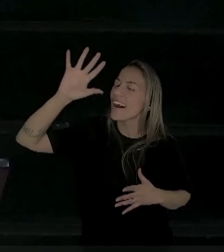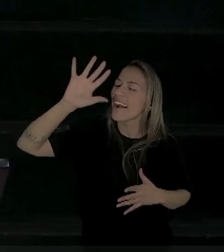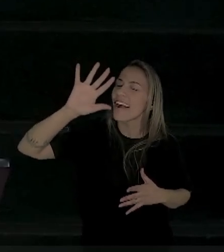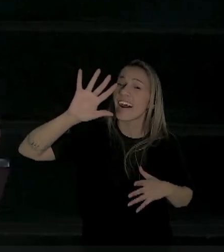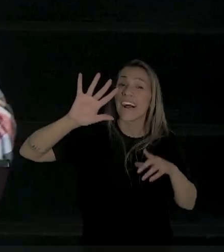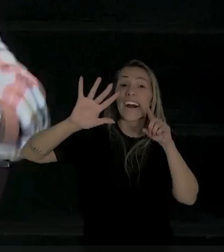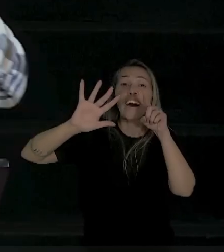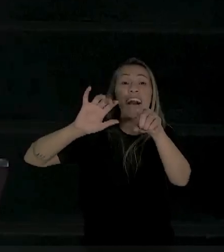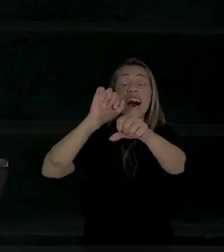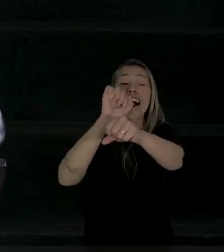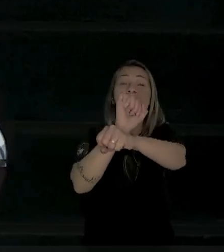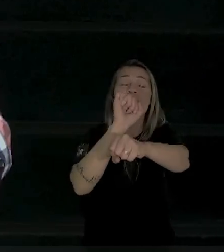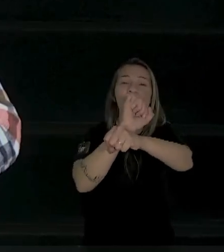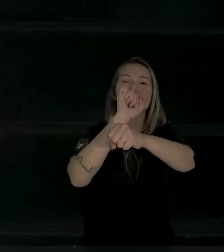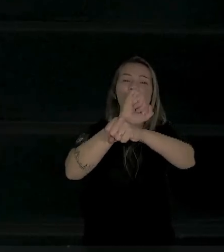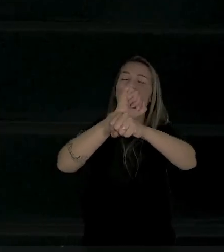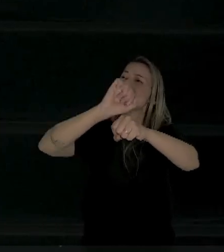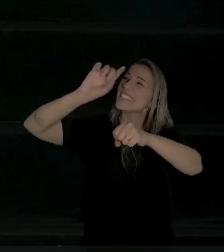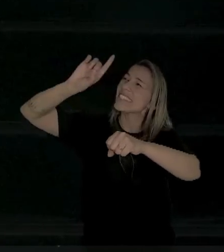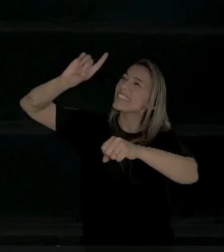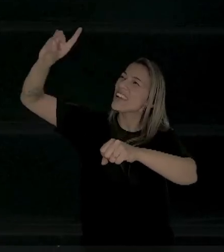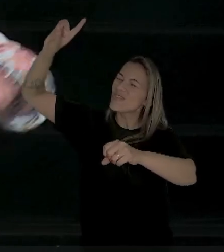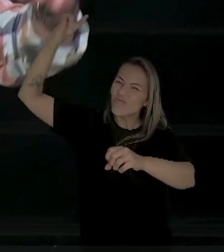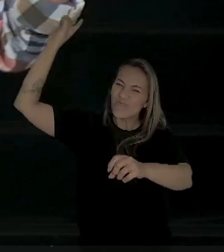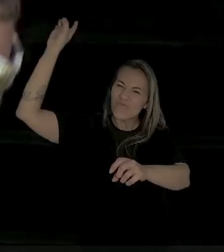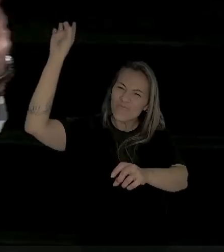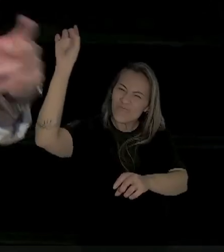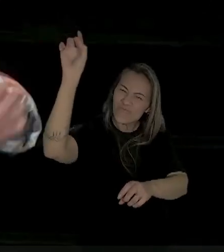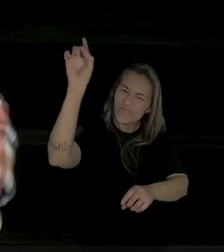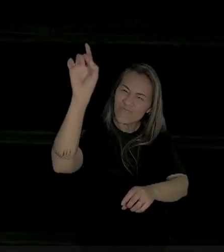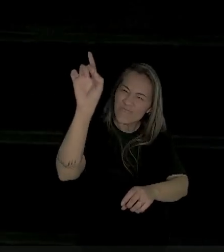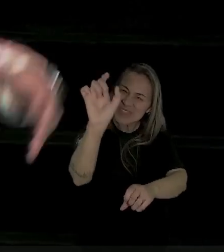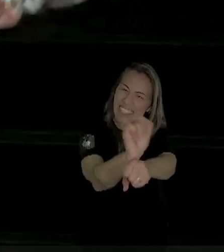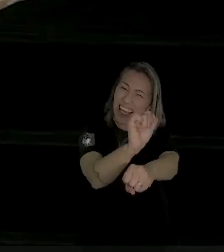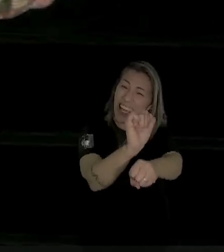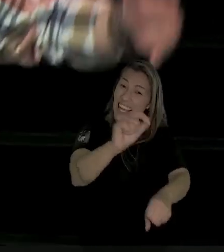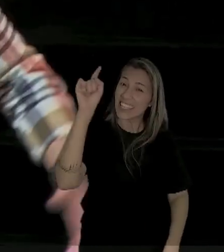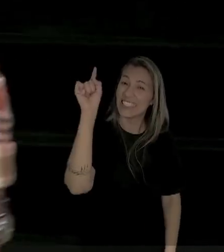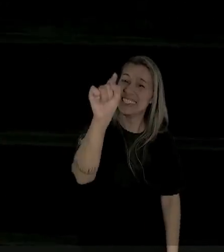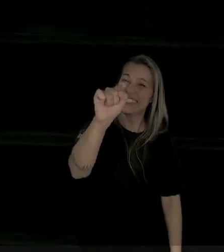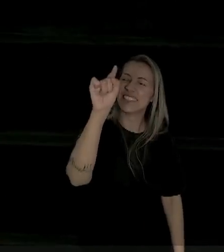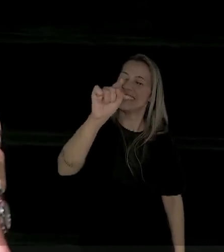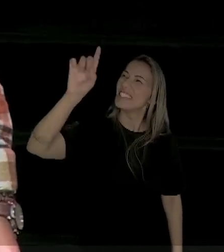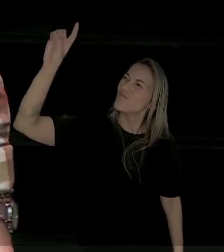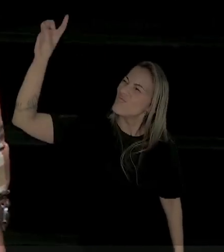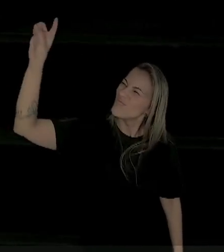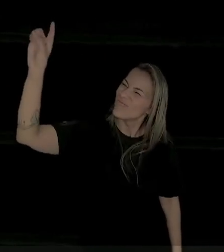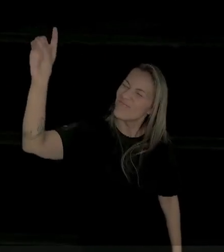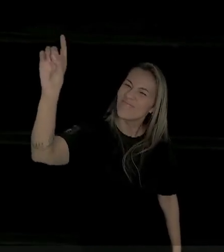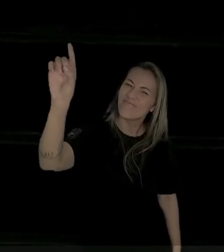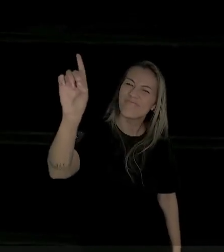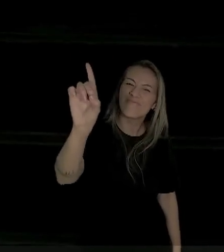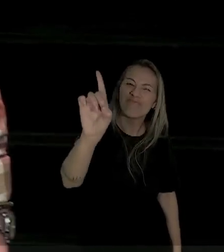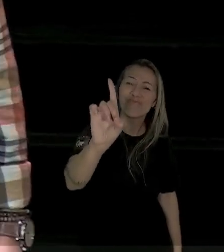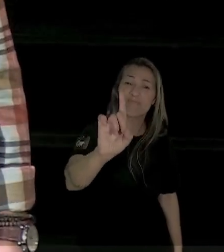brisa, Deus vai te achar. Espere a brisa, Deus vai te achar. Não corta